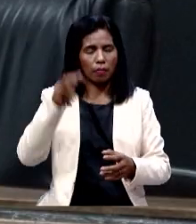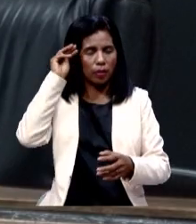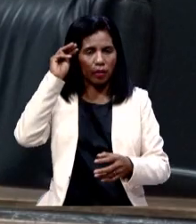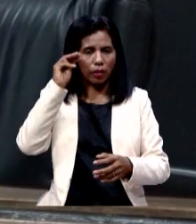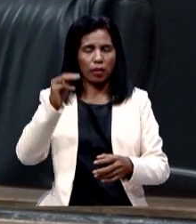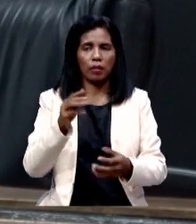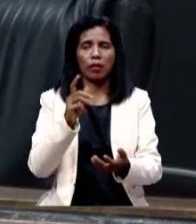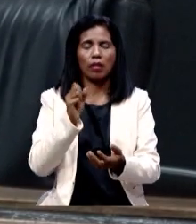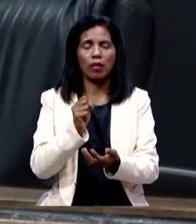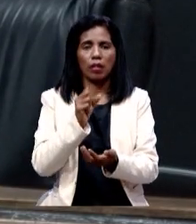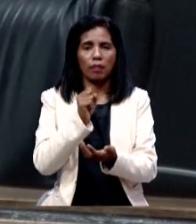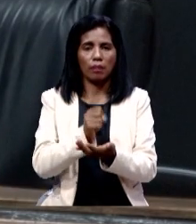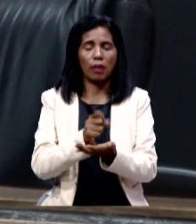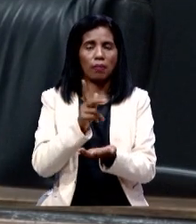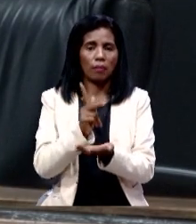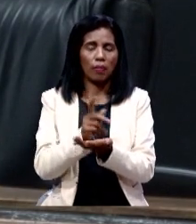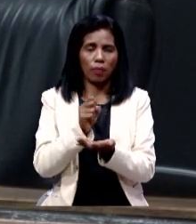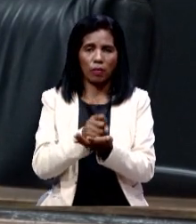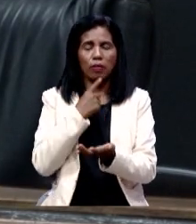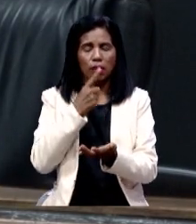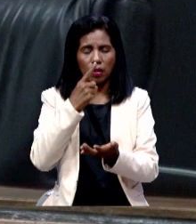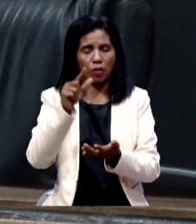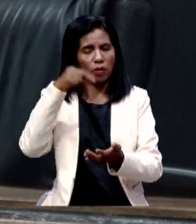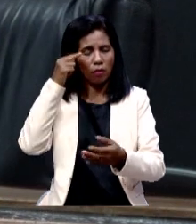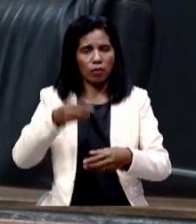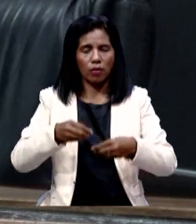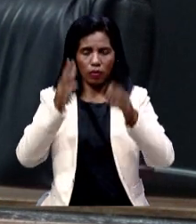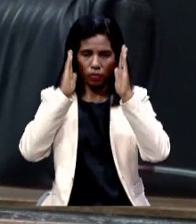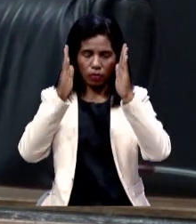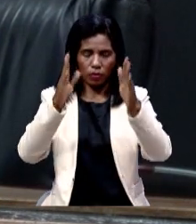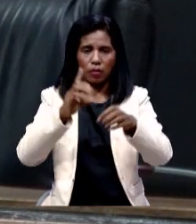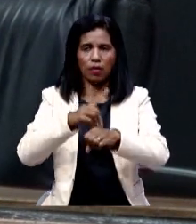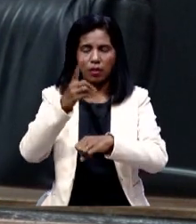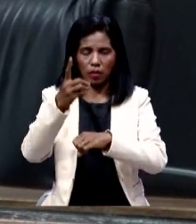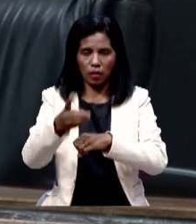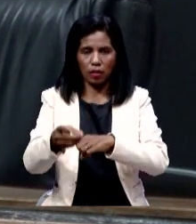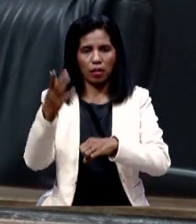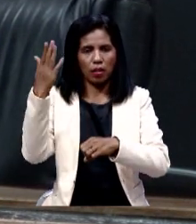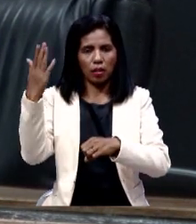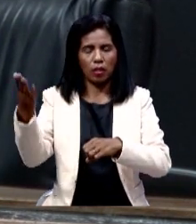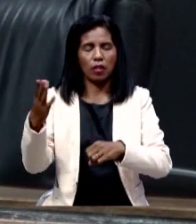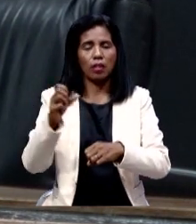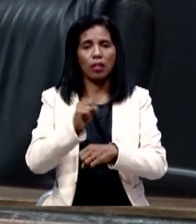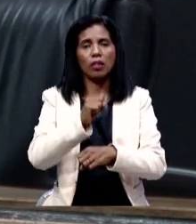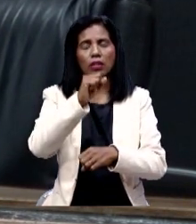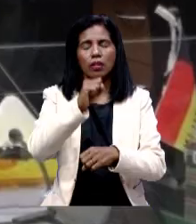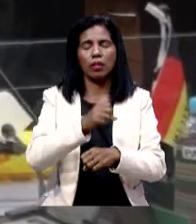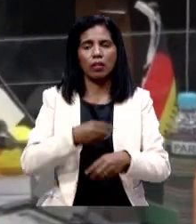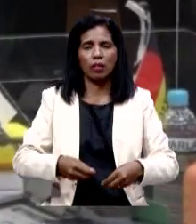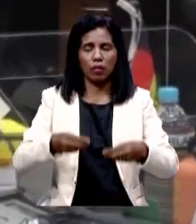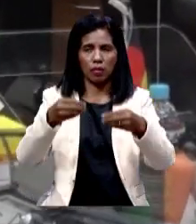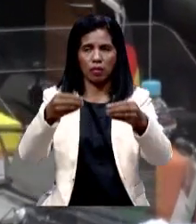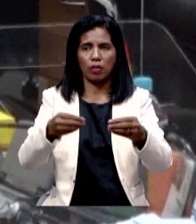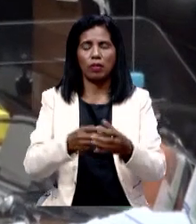parlamentar no comunicação social explica governo fo ona atenção ba inundação nebe acontece ia Costa Sul hodi orienta